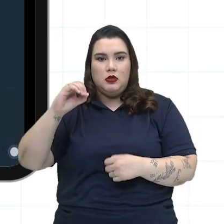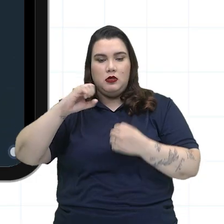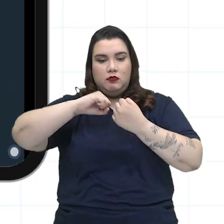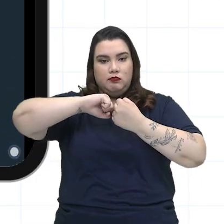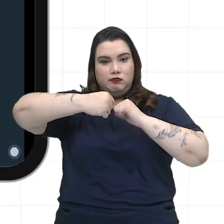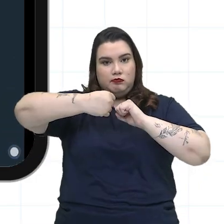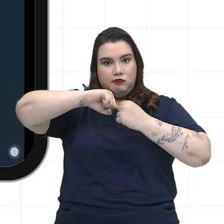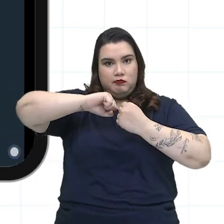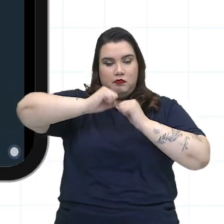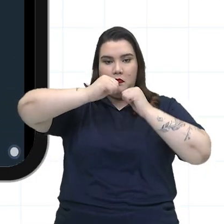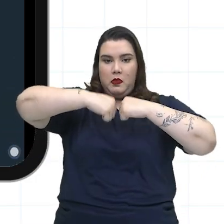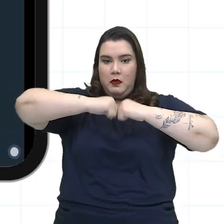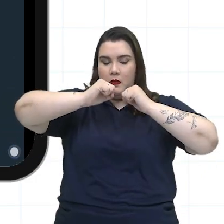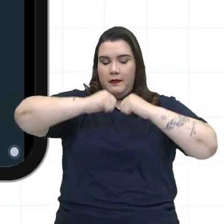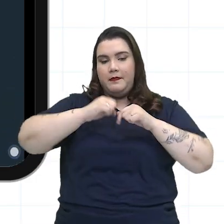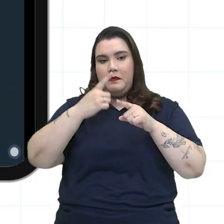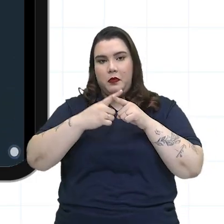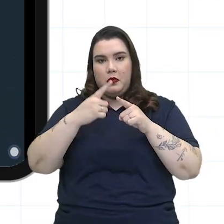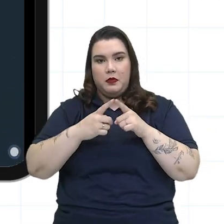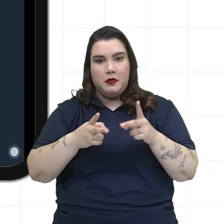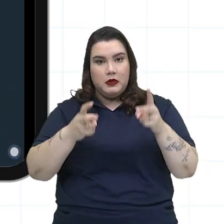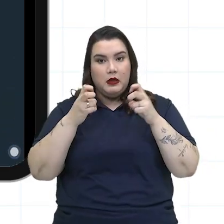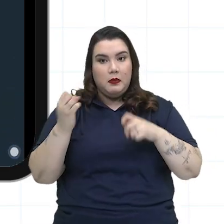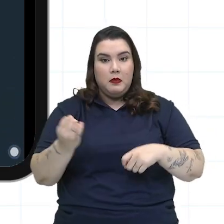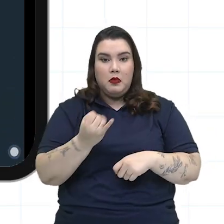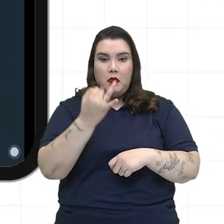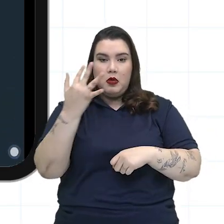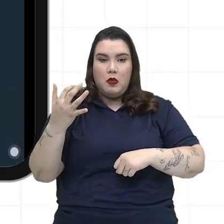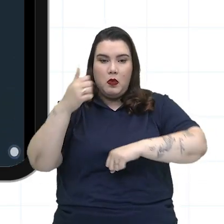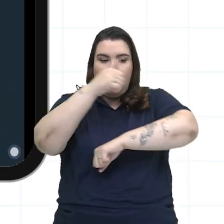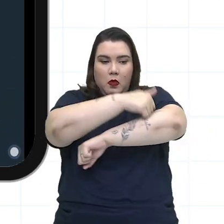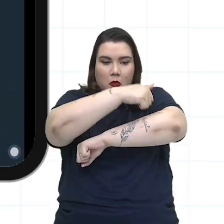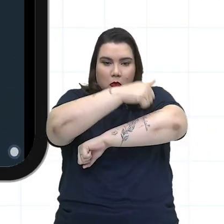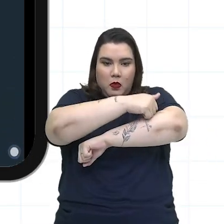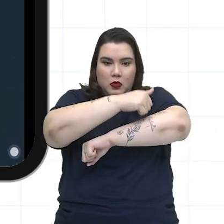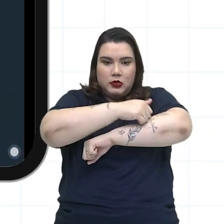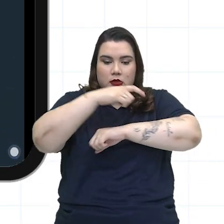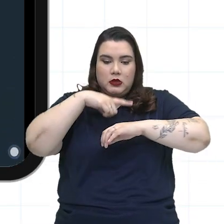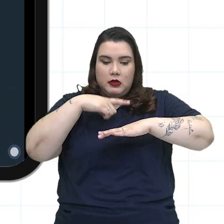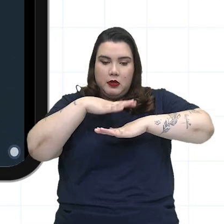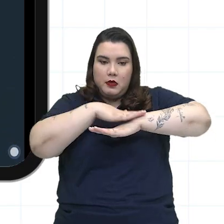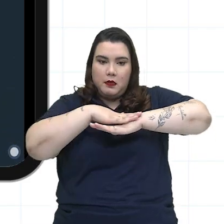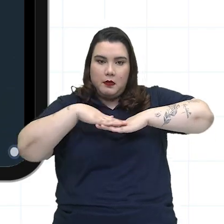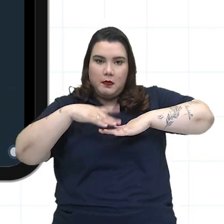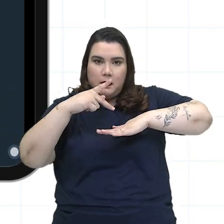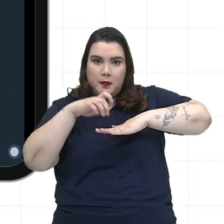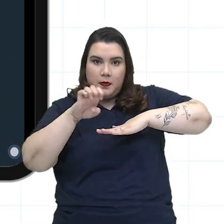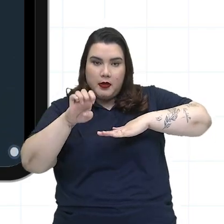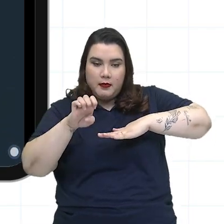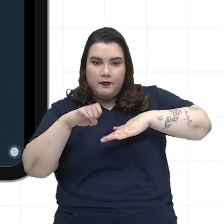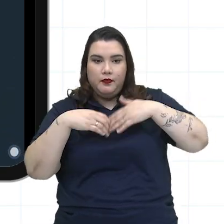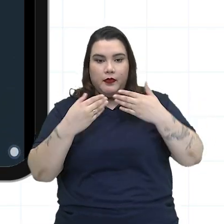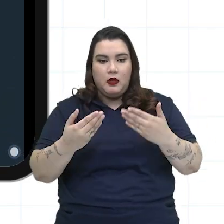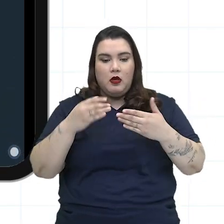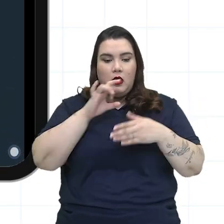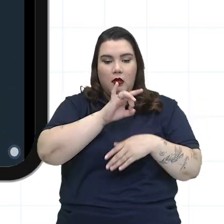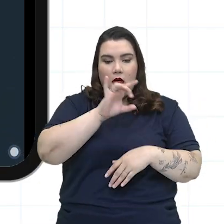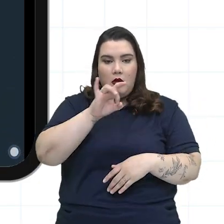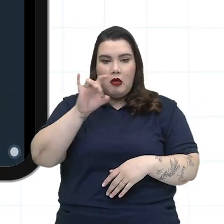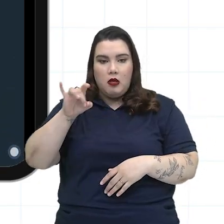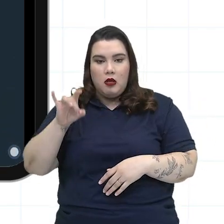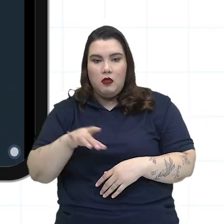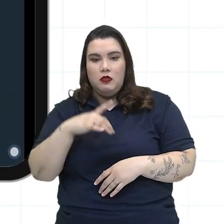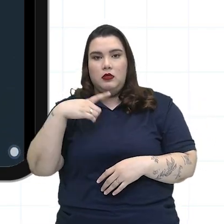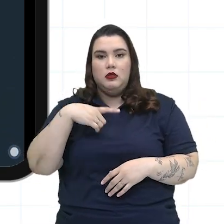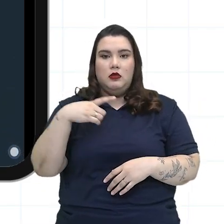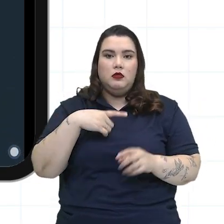articulações. Porque você está vendo aí a quantidade de ossinhos que temos nos pés? E para cada união vai ter